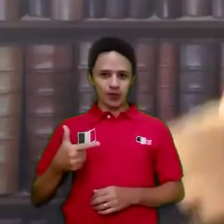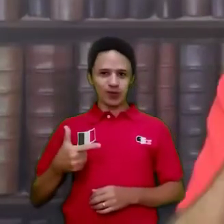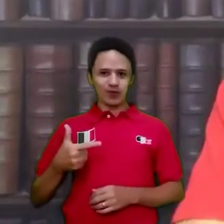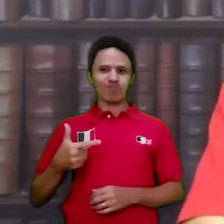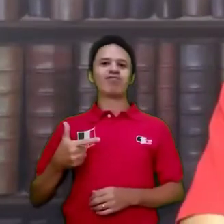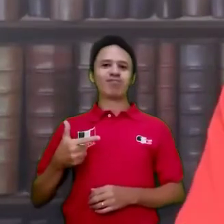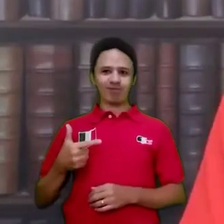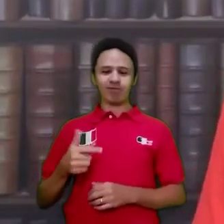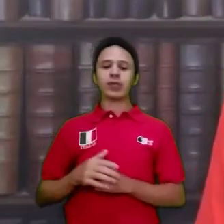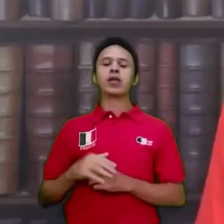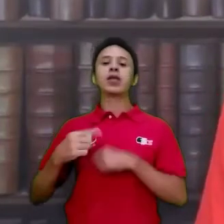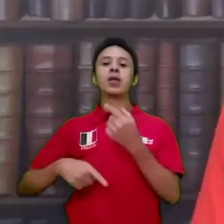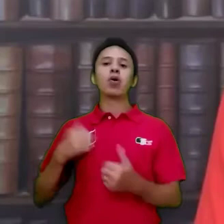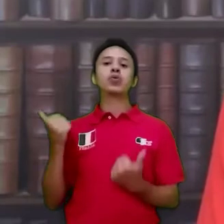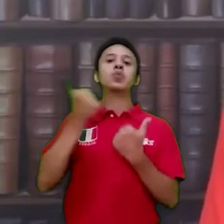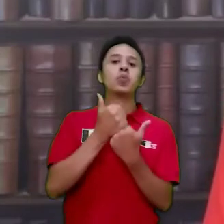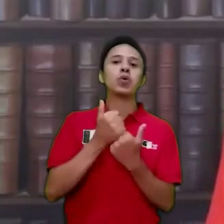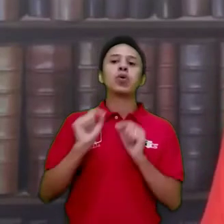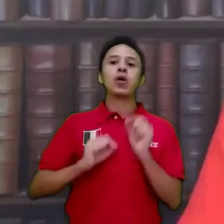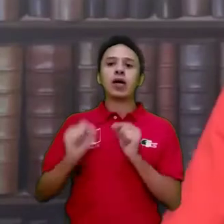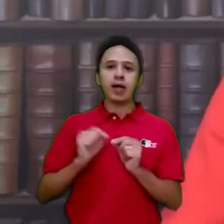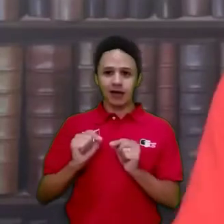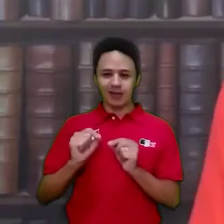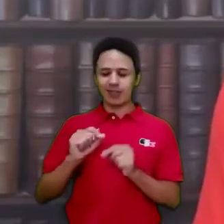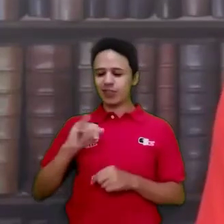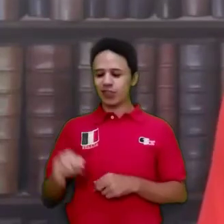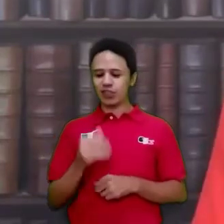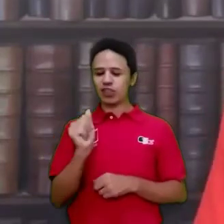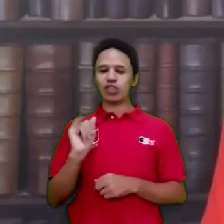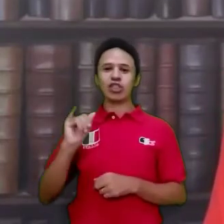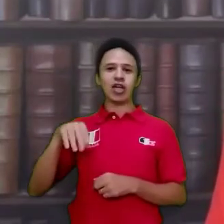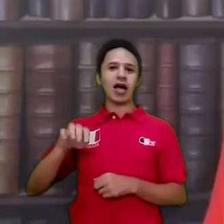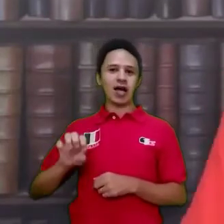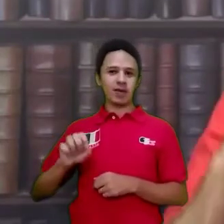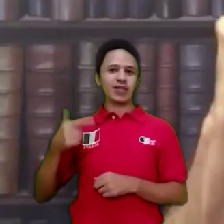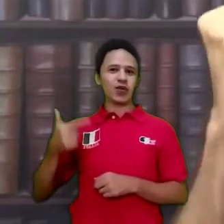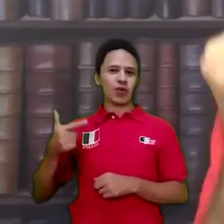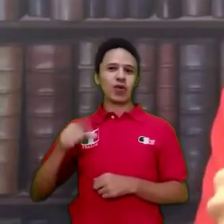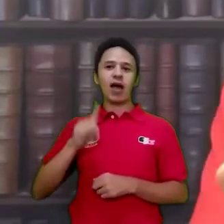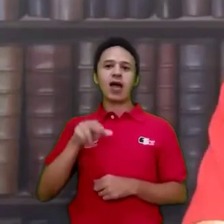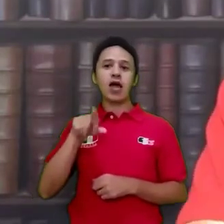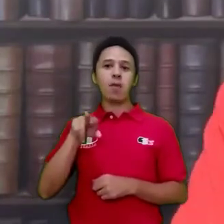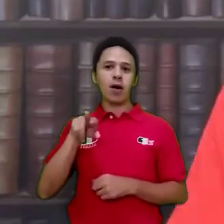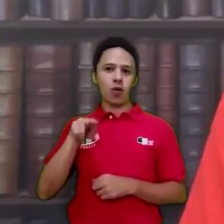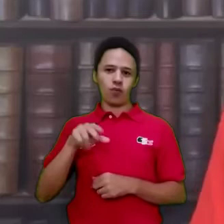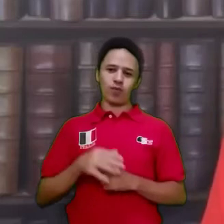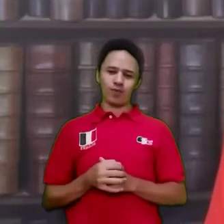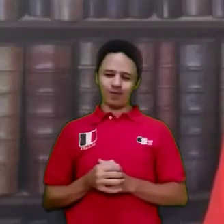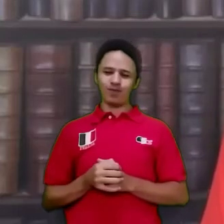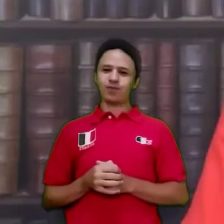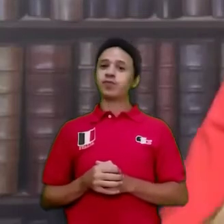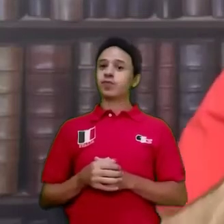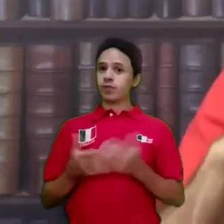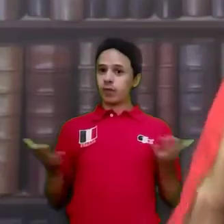II foi sucedido por Jaime II, pelo irmão Jaime II. E eu chamo a sua atenção